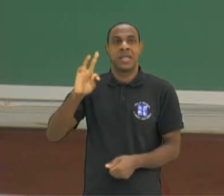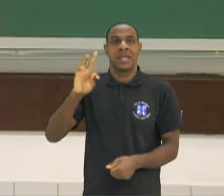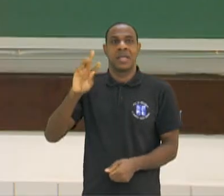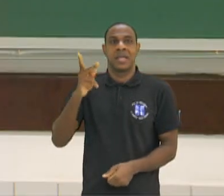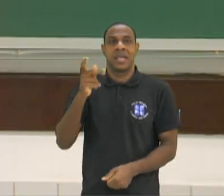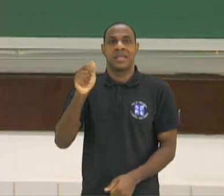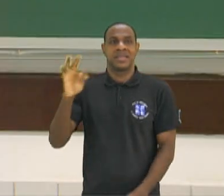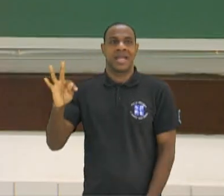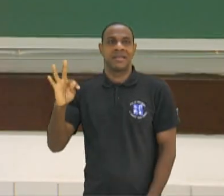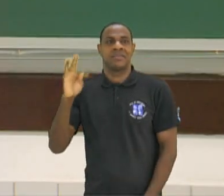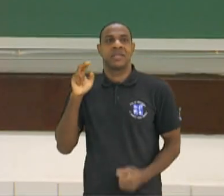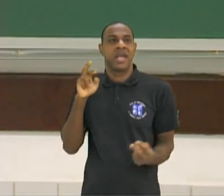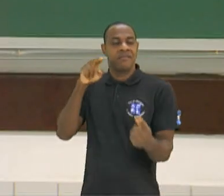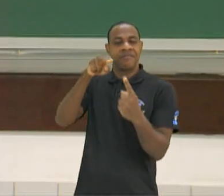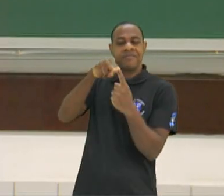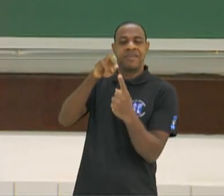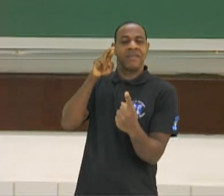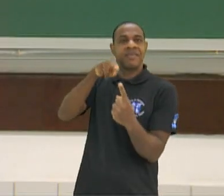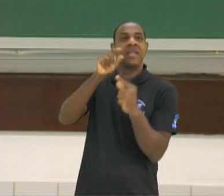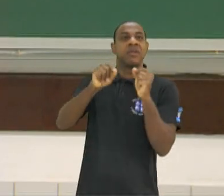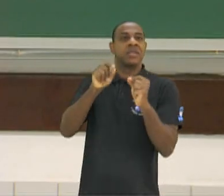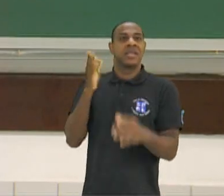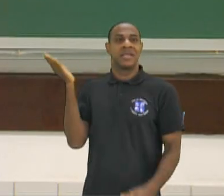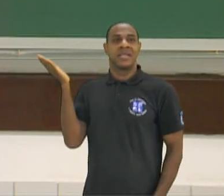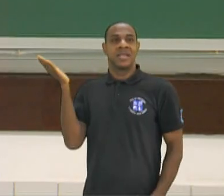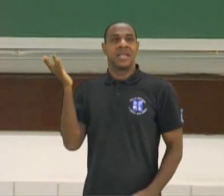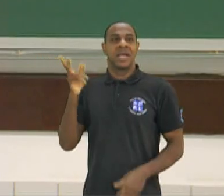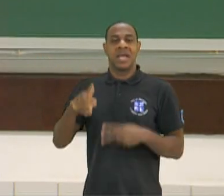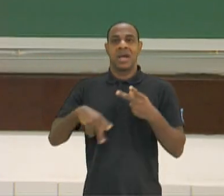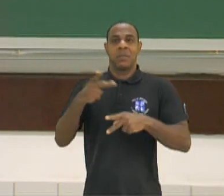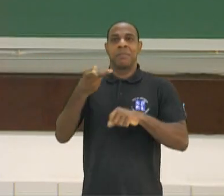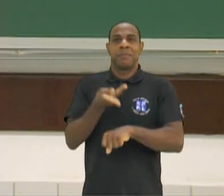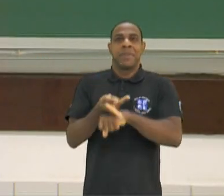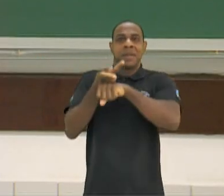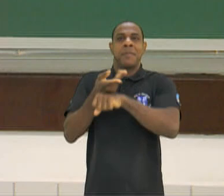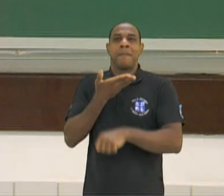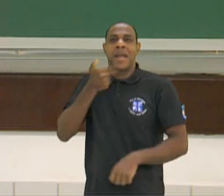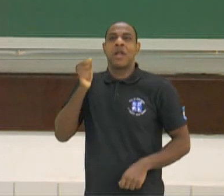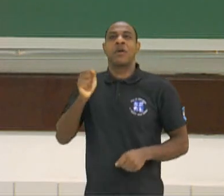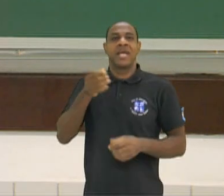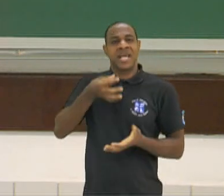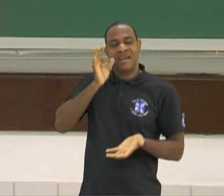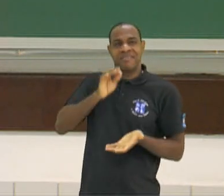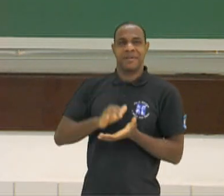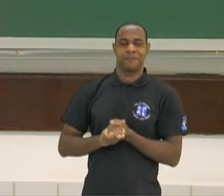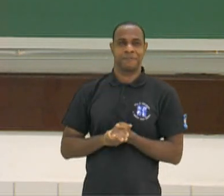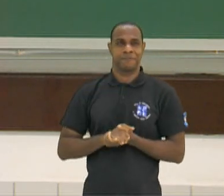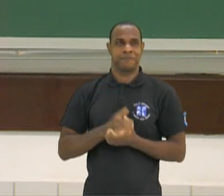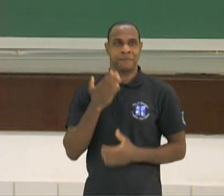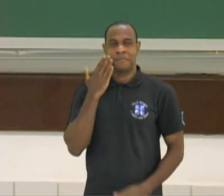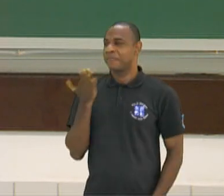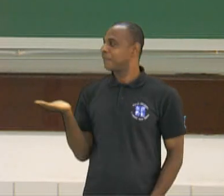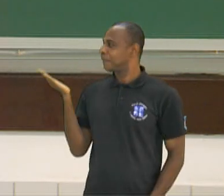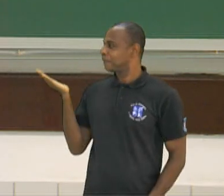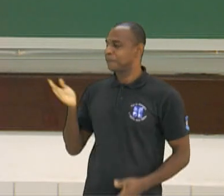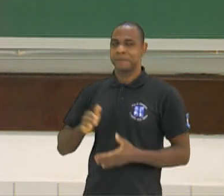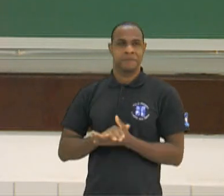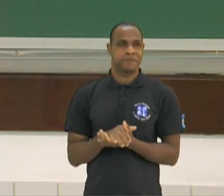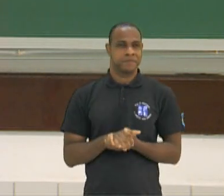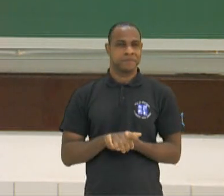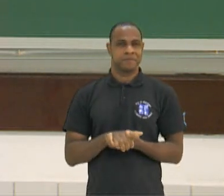ao prize of the best coffee, ao prêmio do melhor café, ok? Check the